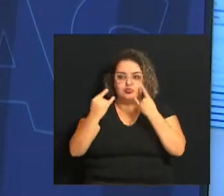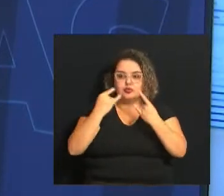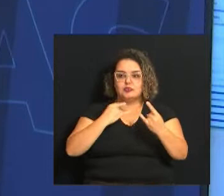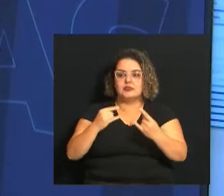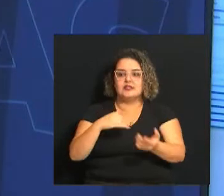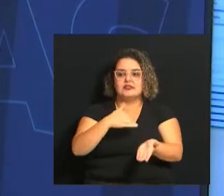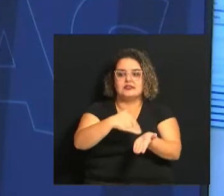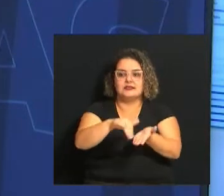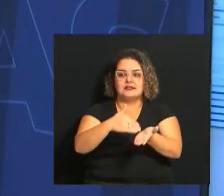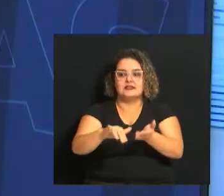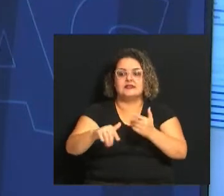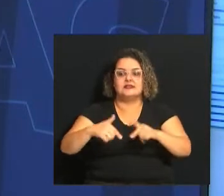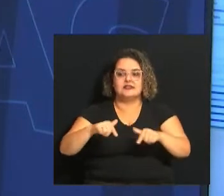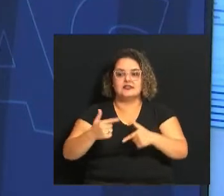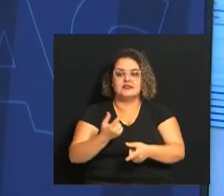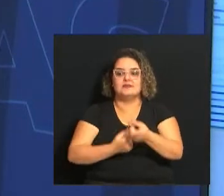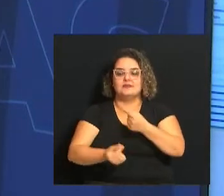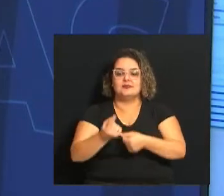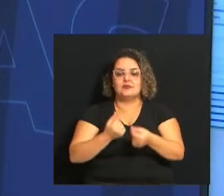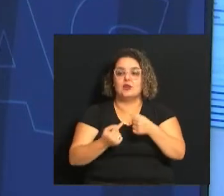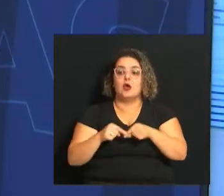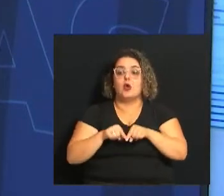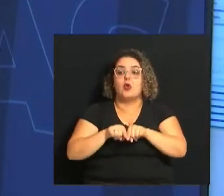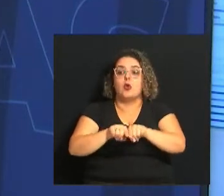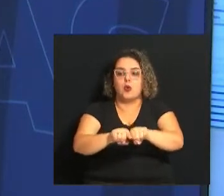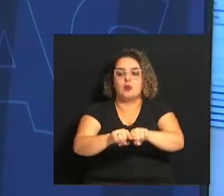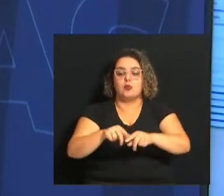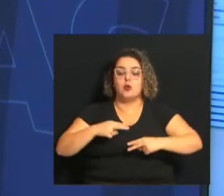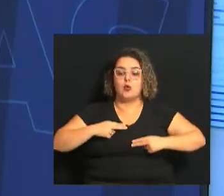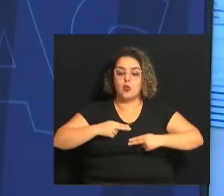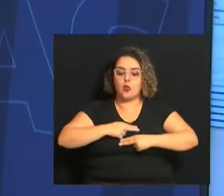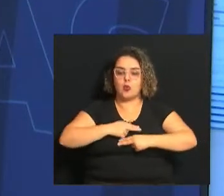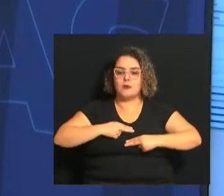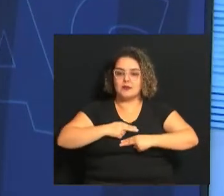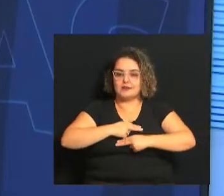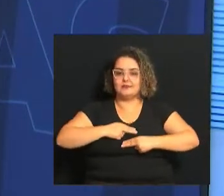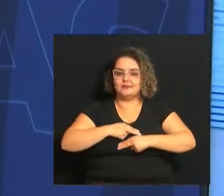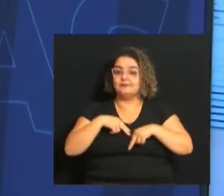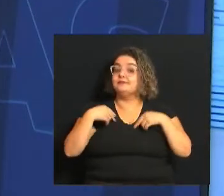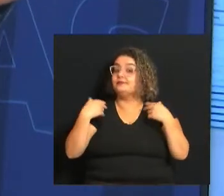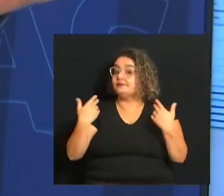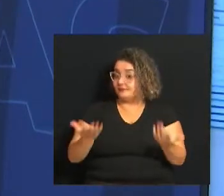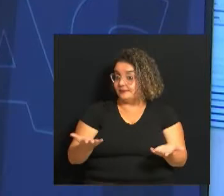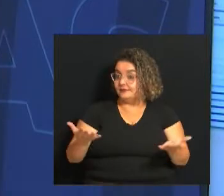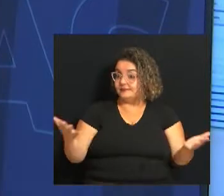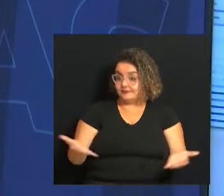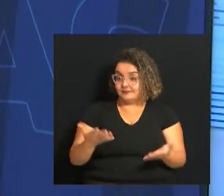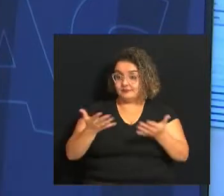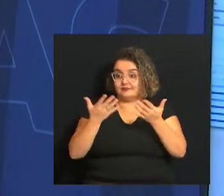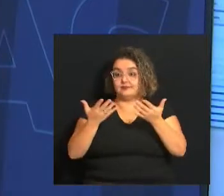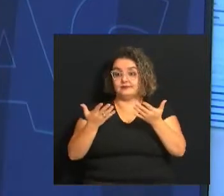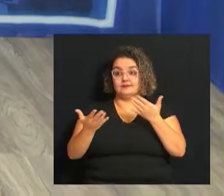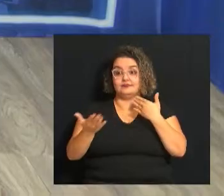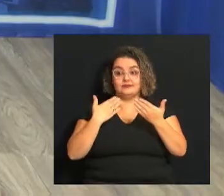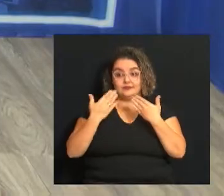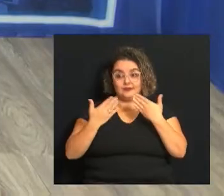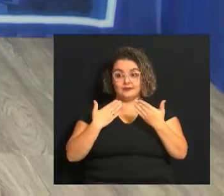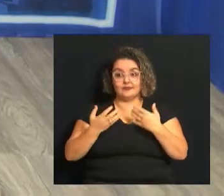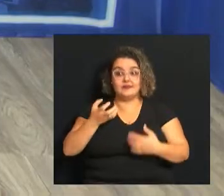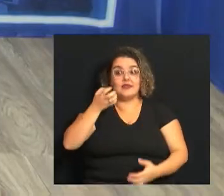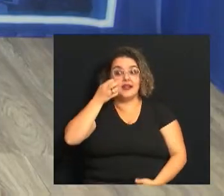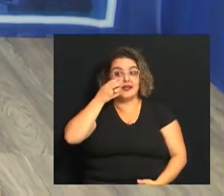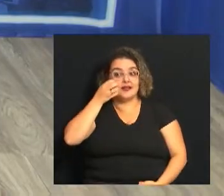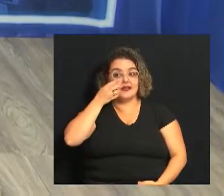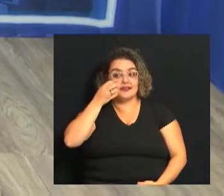de Trabalho e Renda em parceria com o Sebrae. E sobre esta iniciativa, aciona agora o nosso repórter